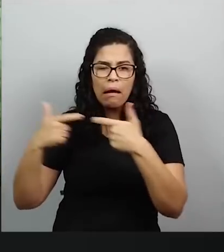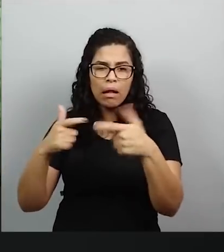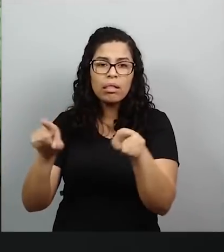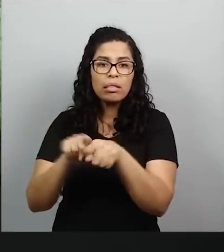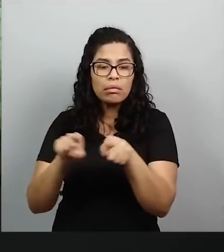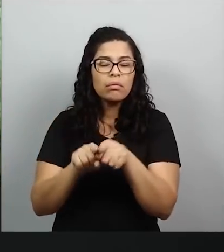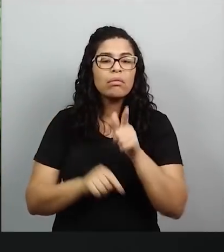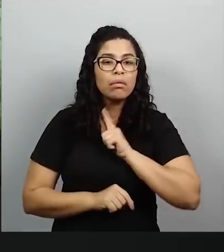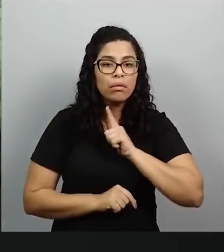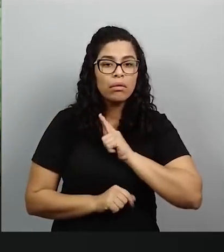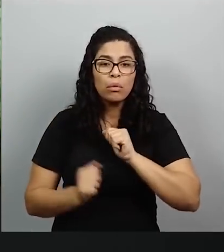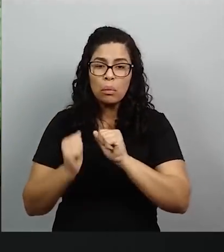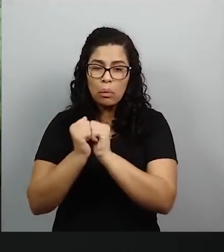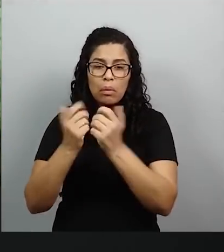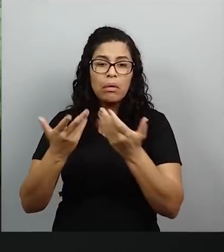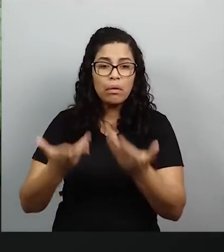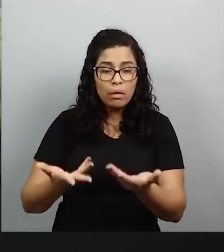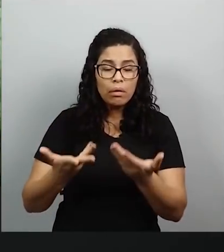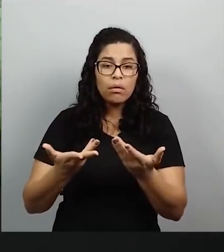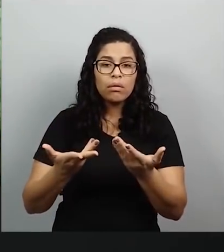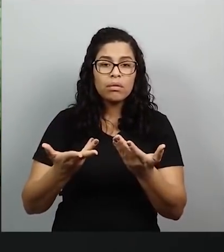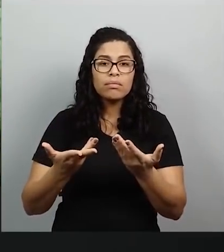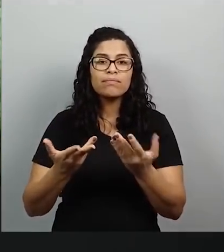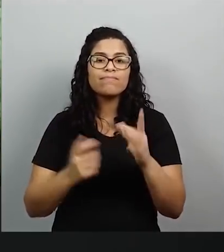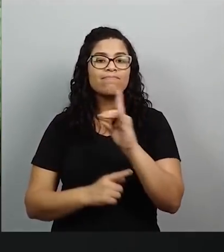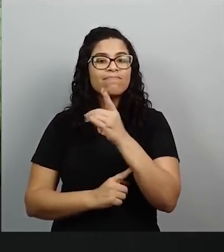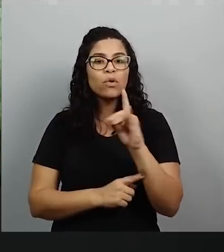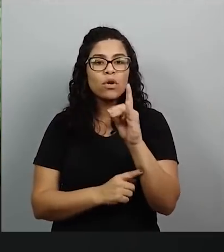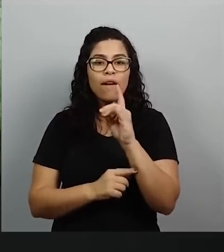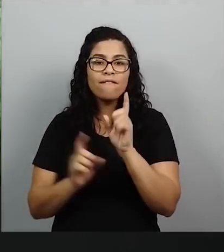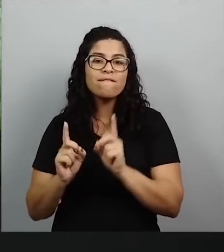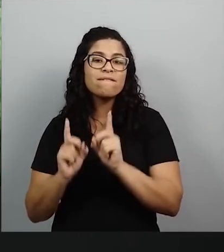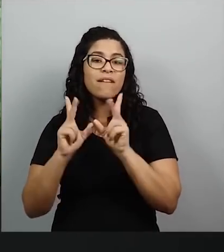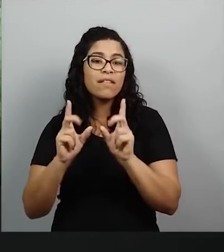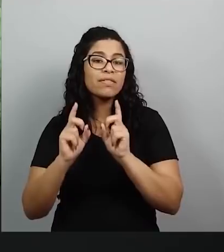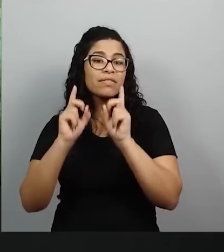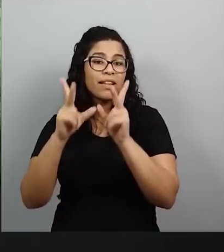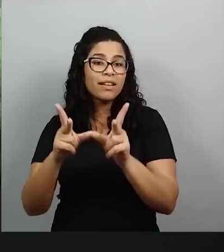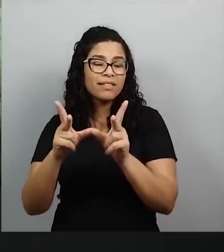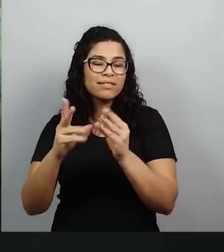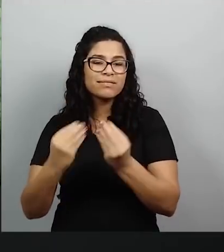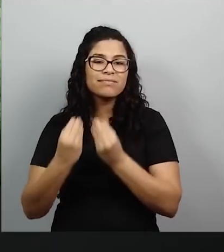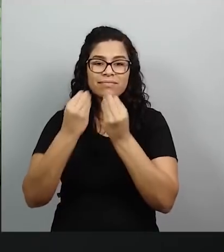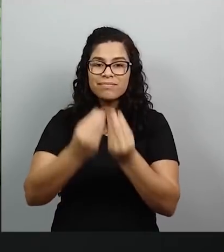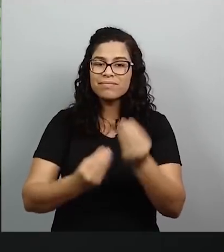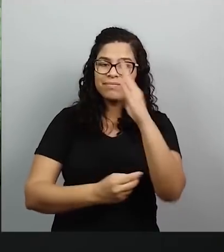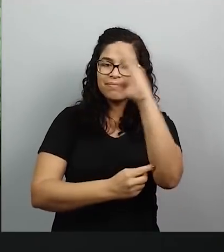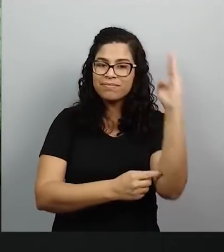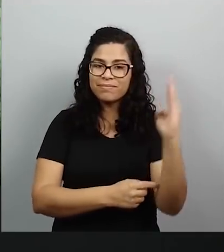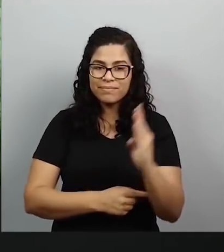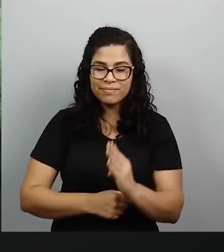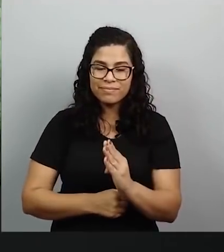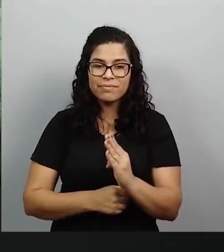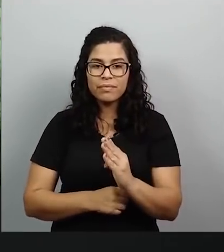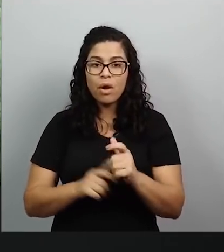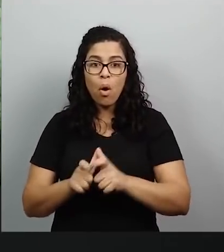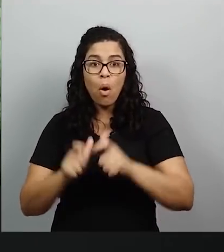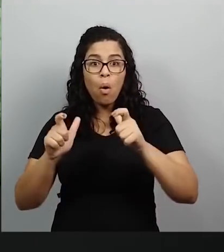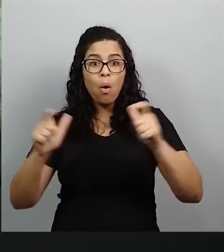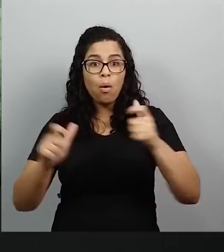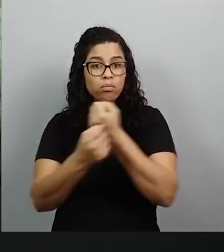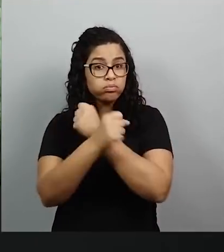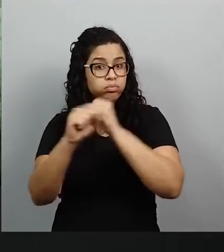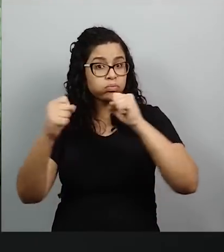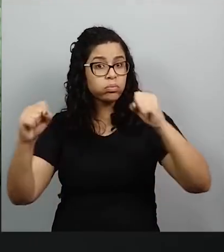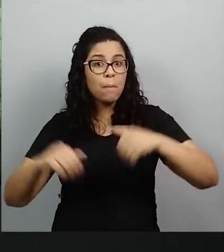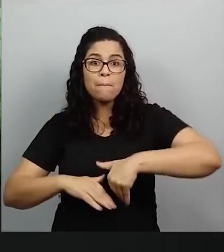gerando guerras, conflitos, que acabou, por fim, fazendo com que a Bolívia vendesse esse território para o Brasil,